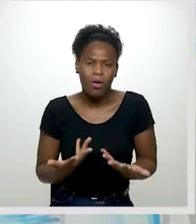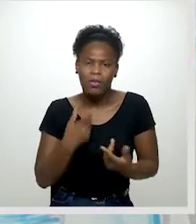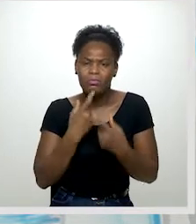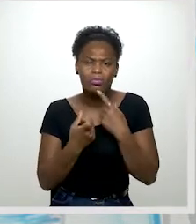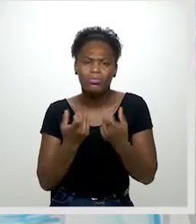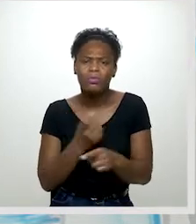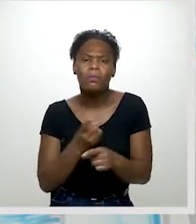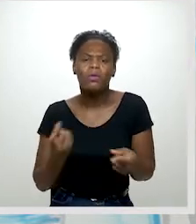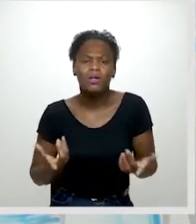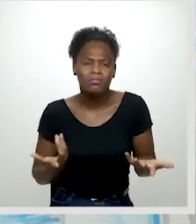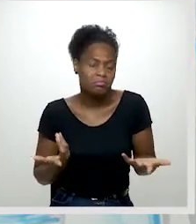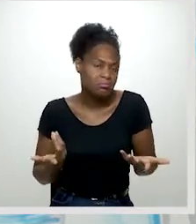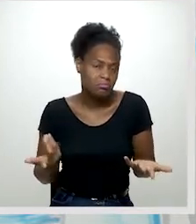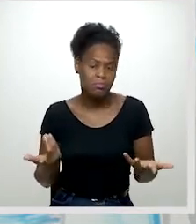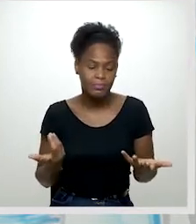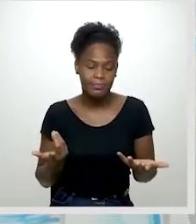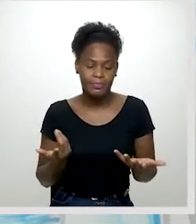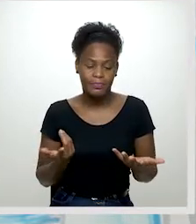que poderia